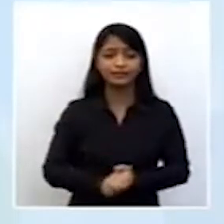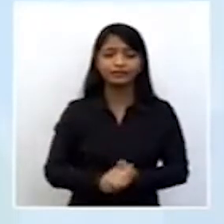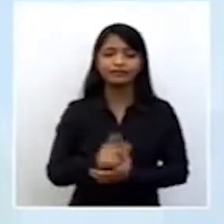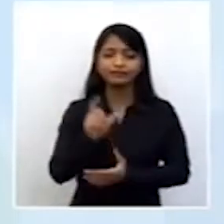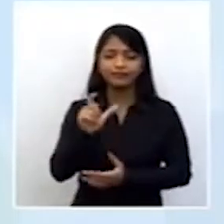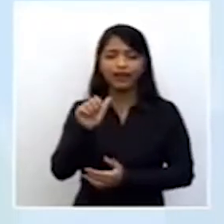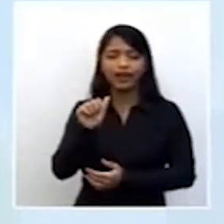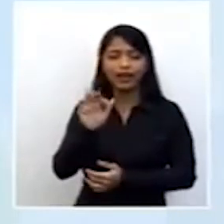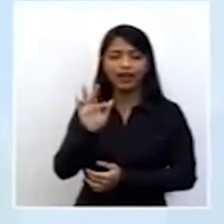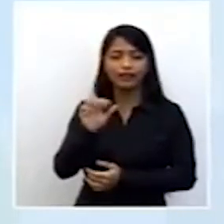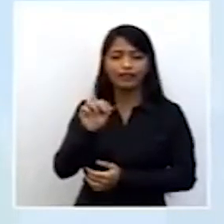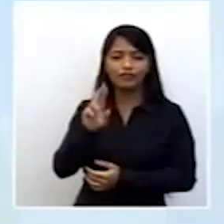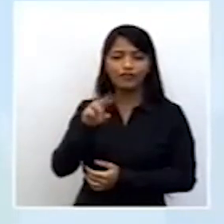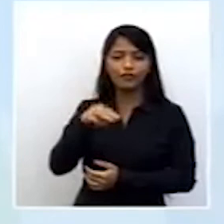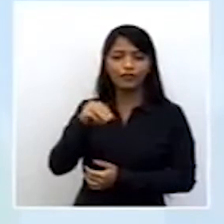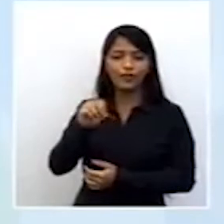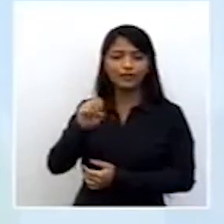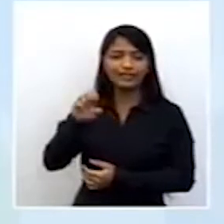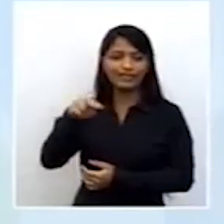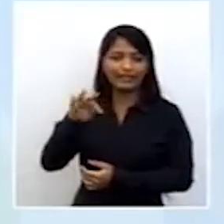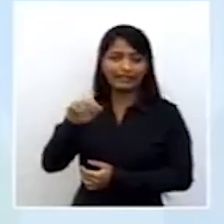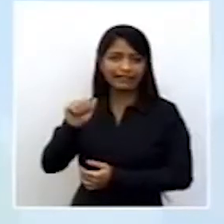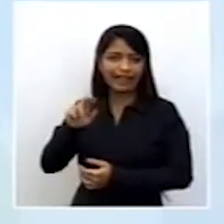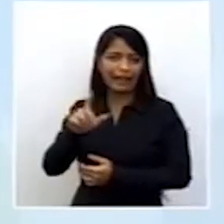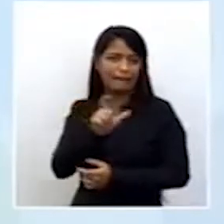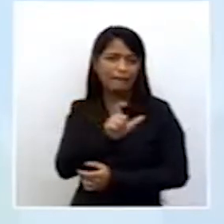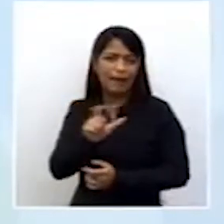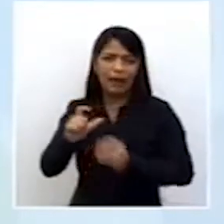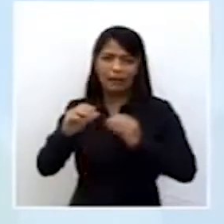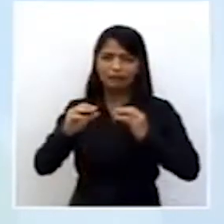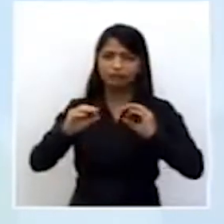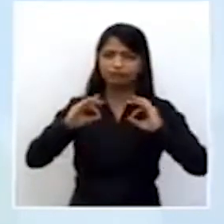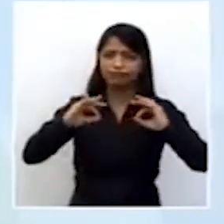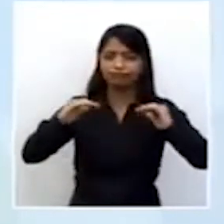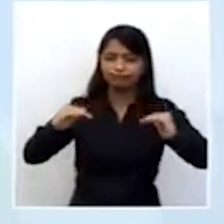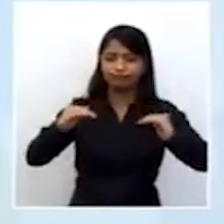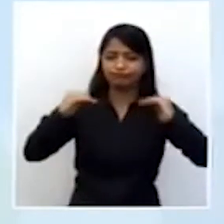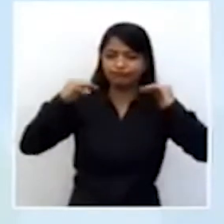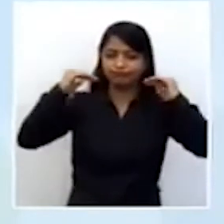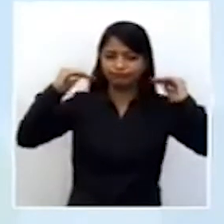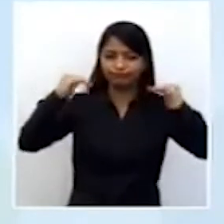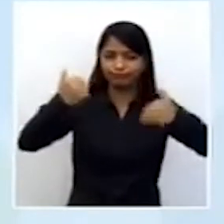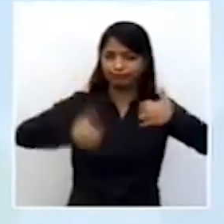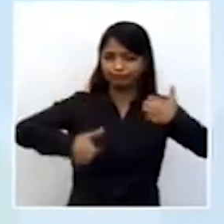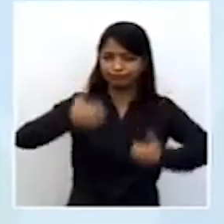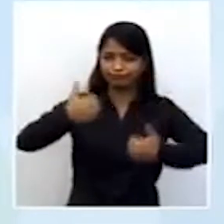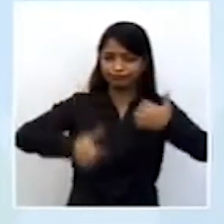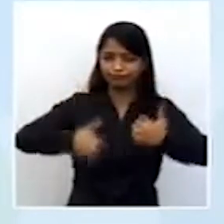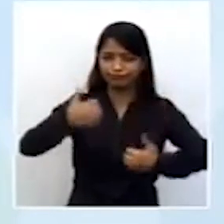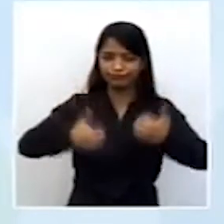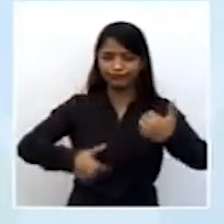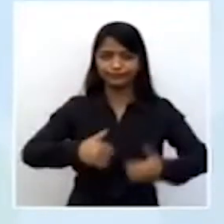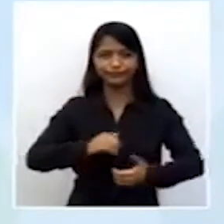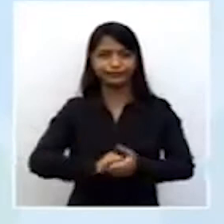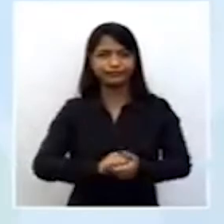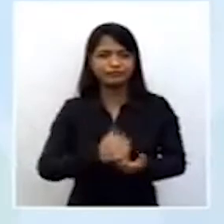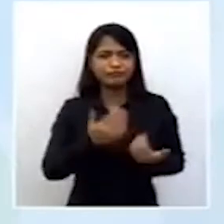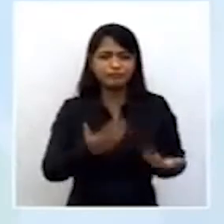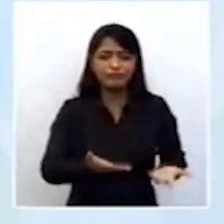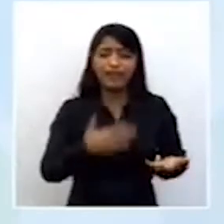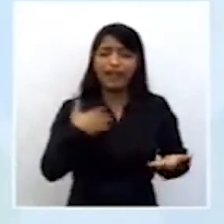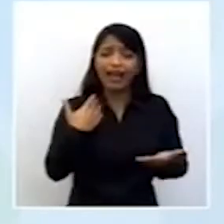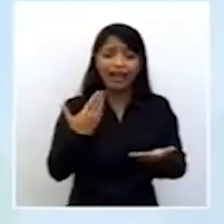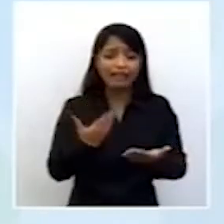amorforzentar, nem afear, aquilo não há de pôr, mais do que aquilo que vi e me pareceu. Até agora, não